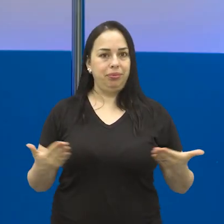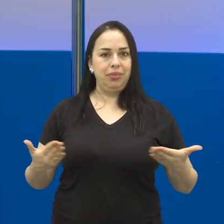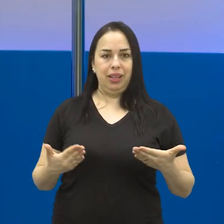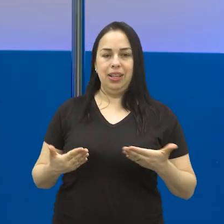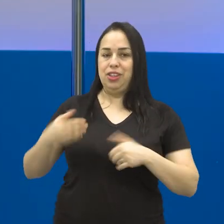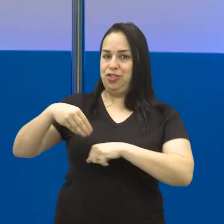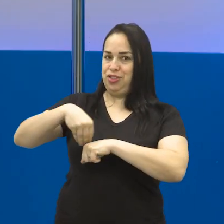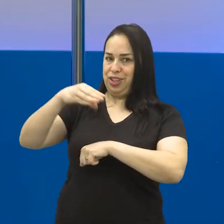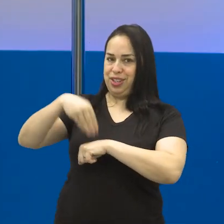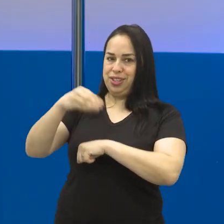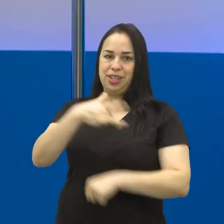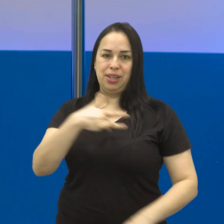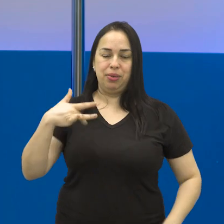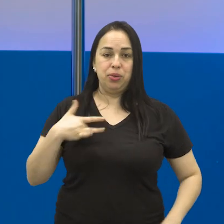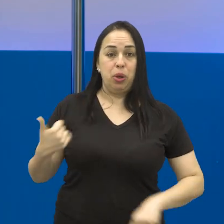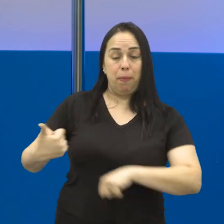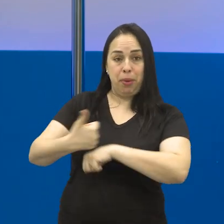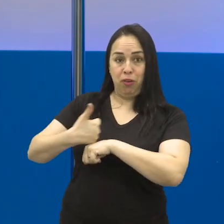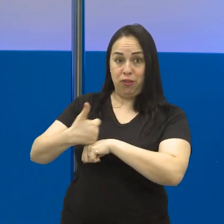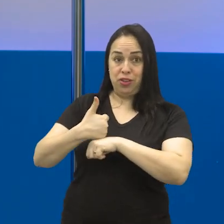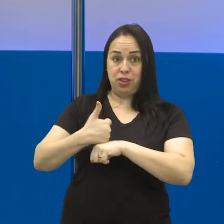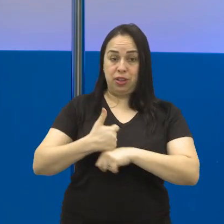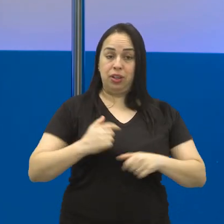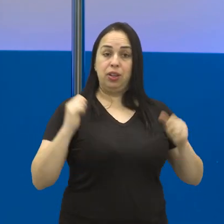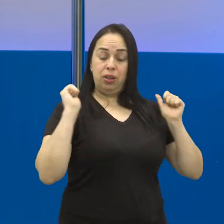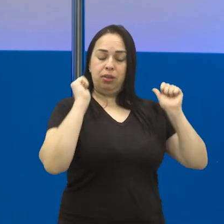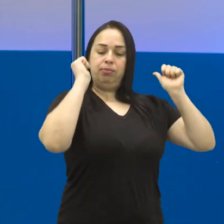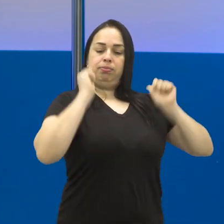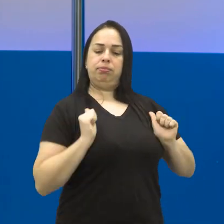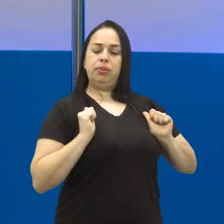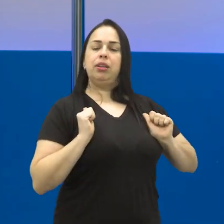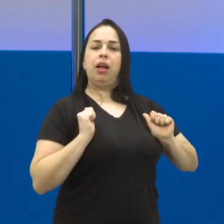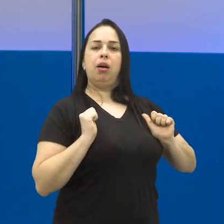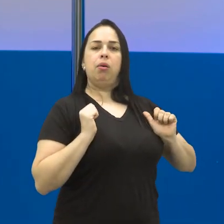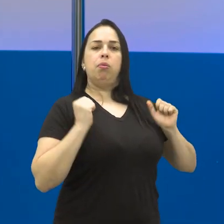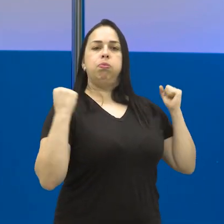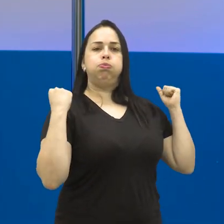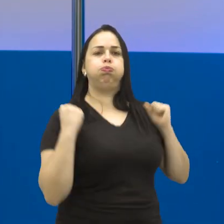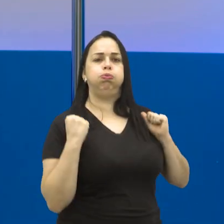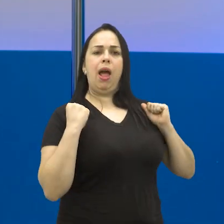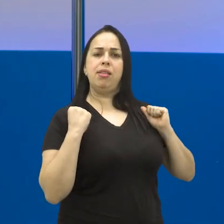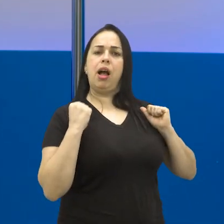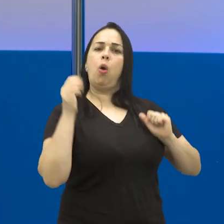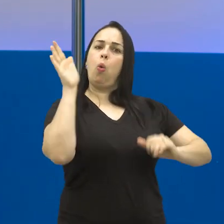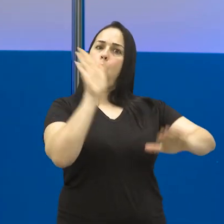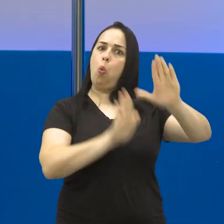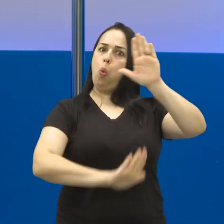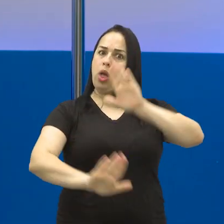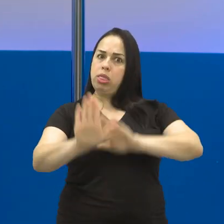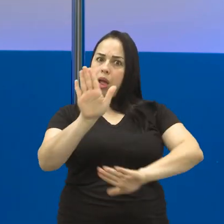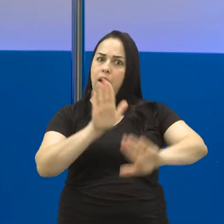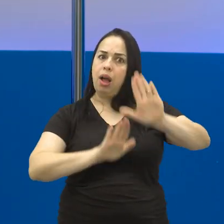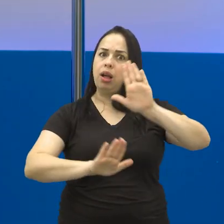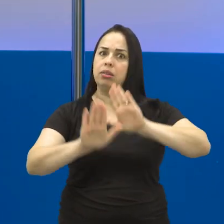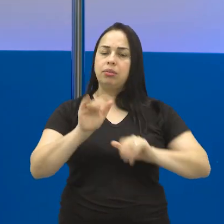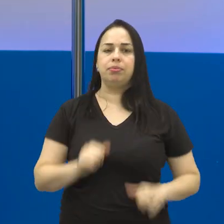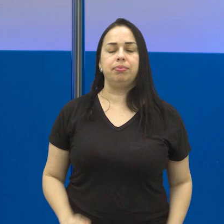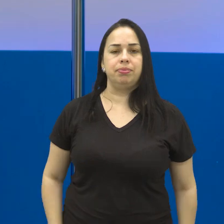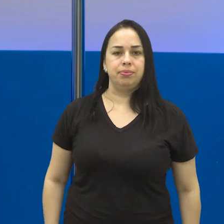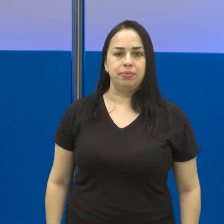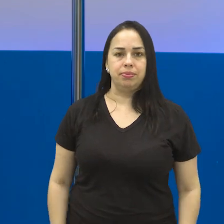quadro Pílulas de Saúde de hoje, um especialista em coluna fala sobre os cuidados necessários com o peso da mochila